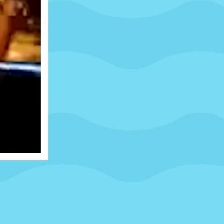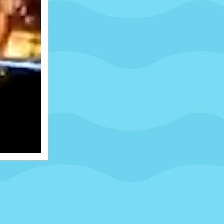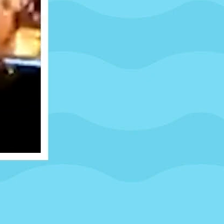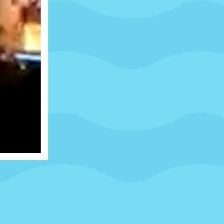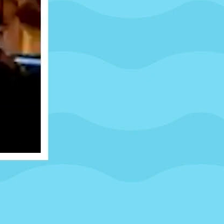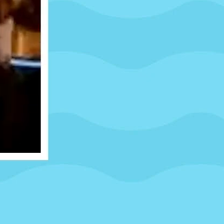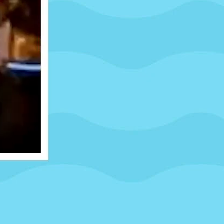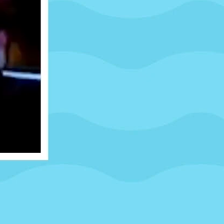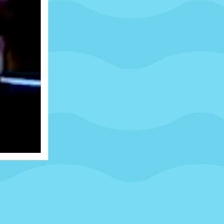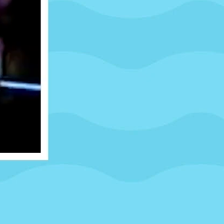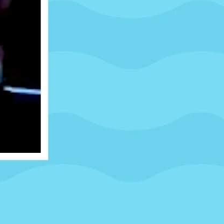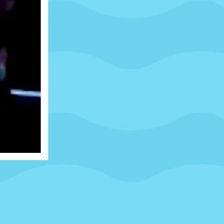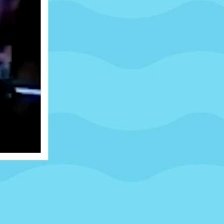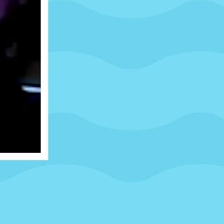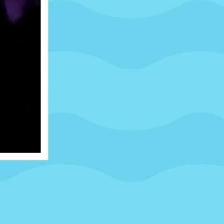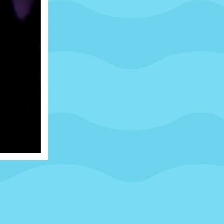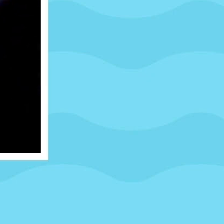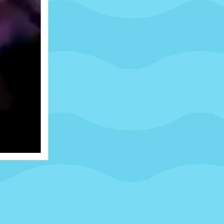Bailado,